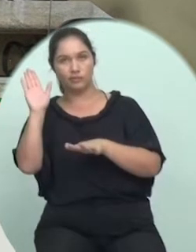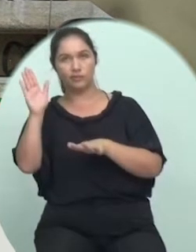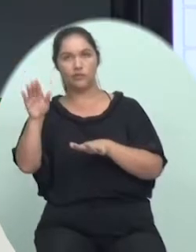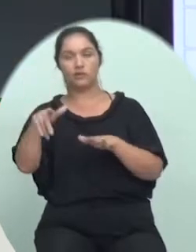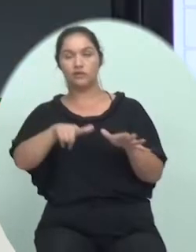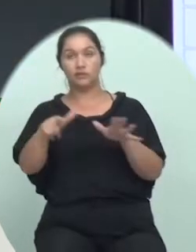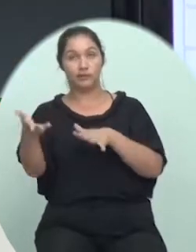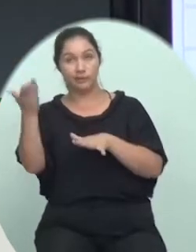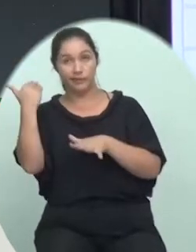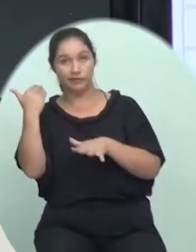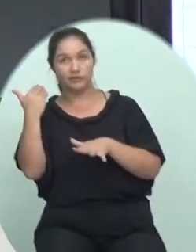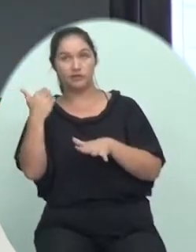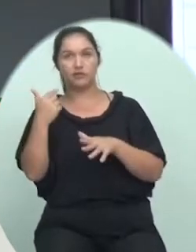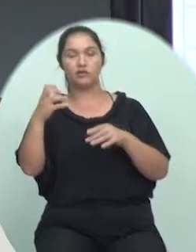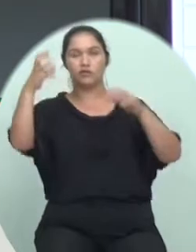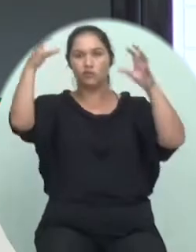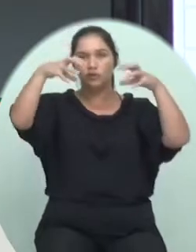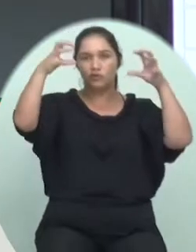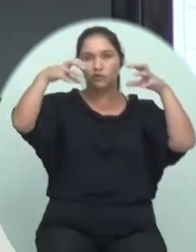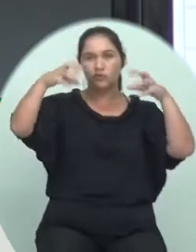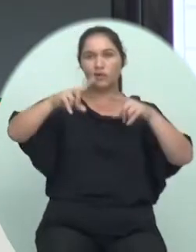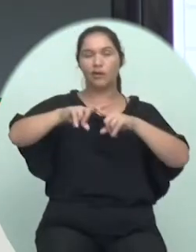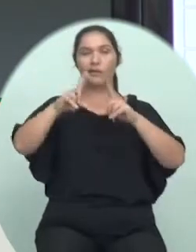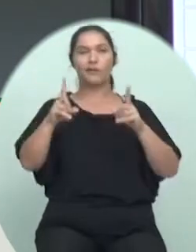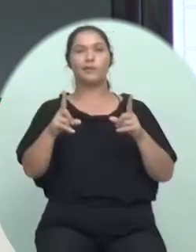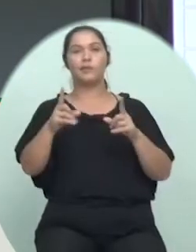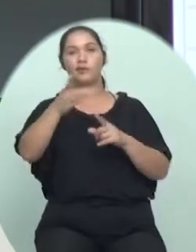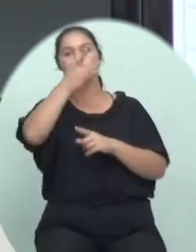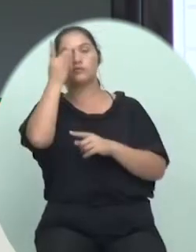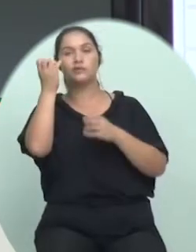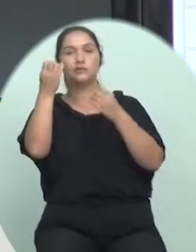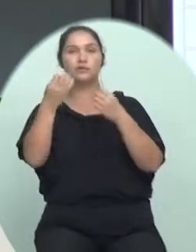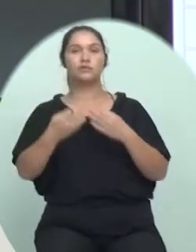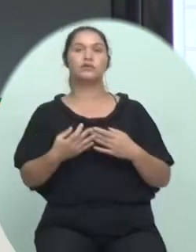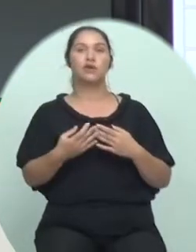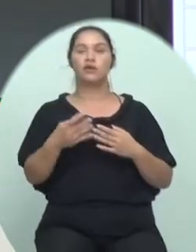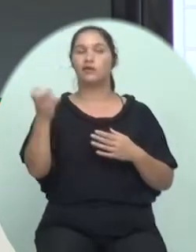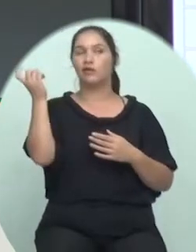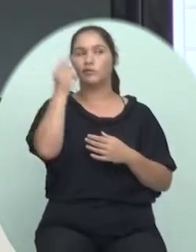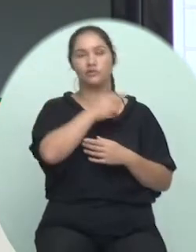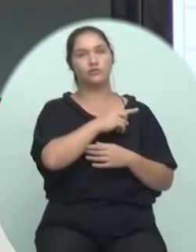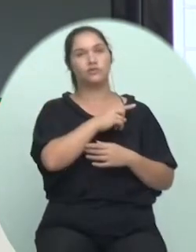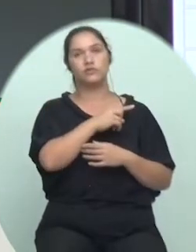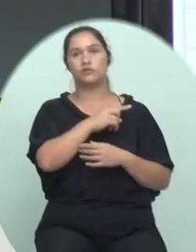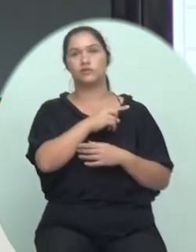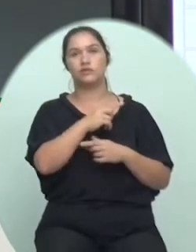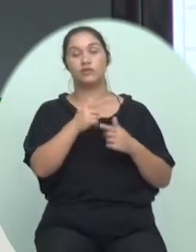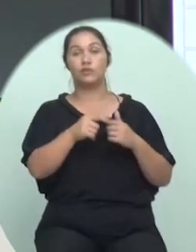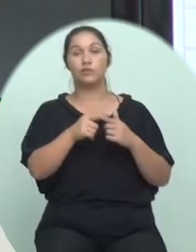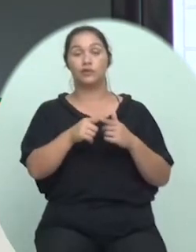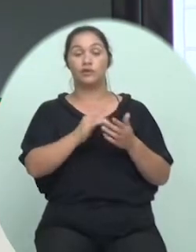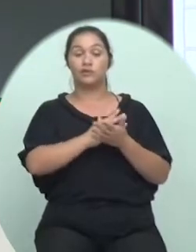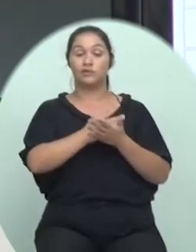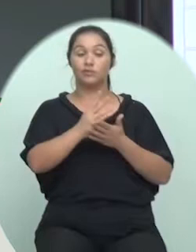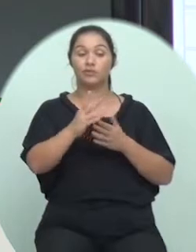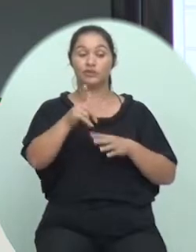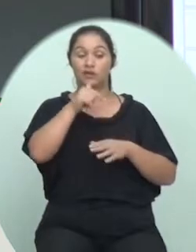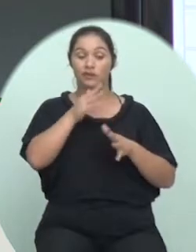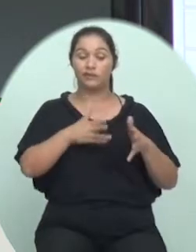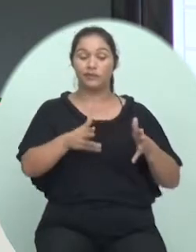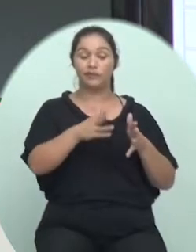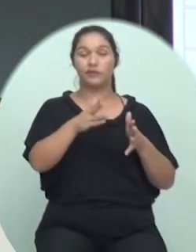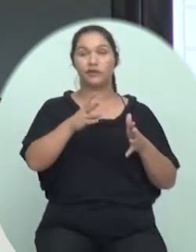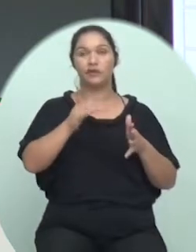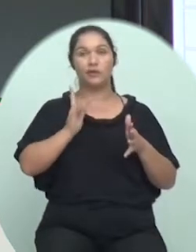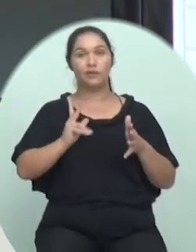mas é frequente, diz essas pessoas lá, né? Ali a limpeza chegou até um certo ponto e parou. Ou seja, dali para